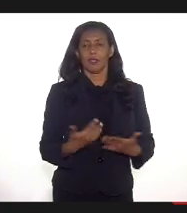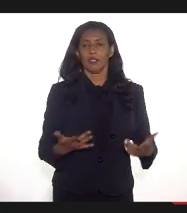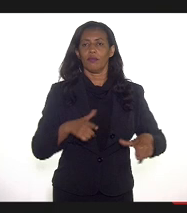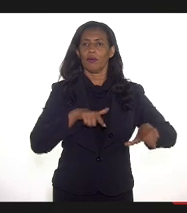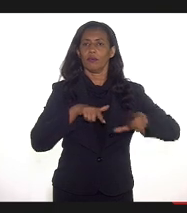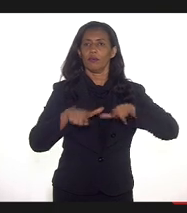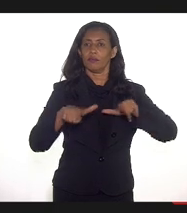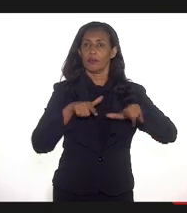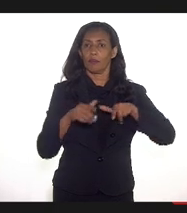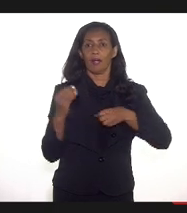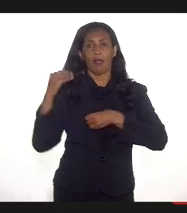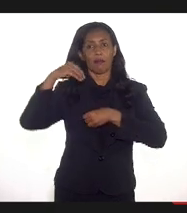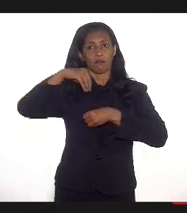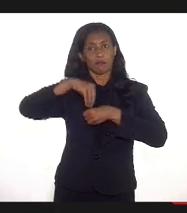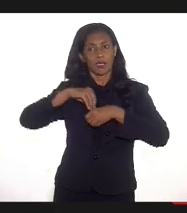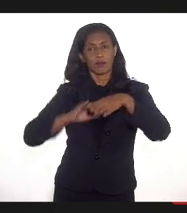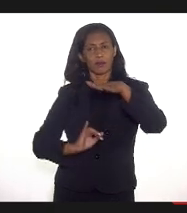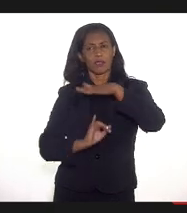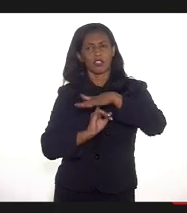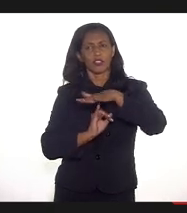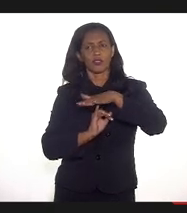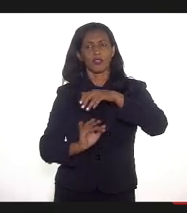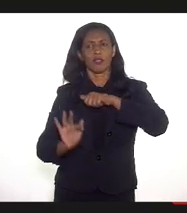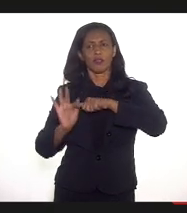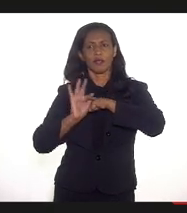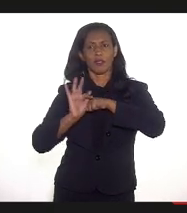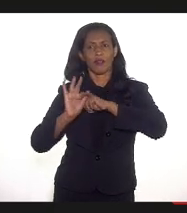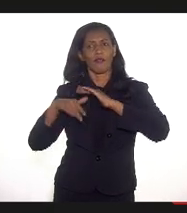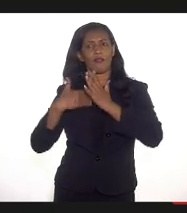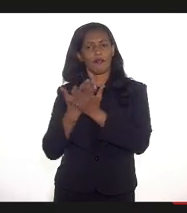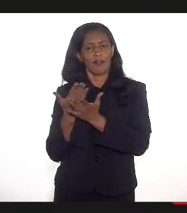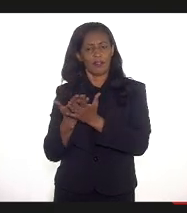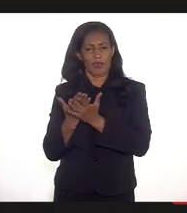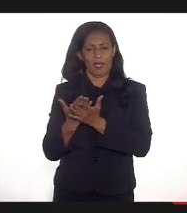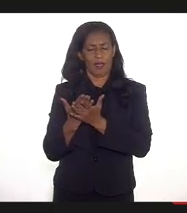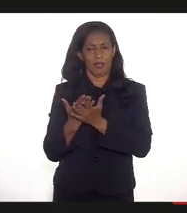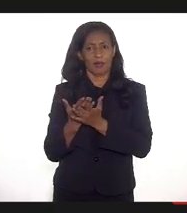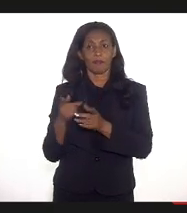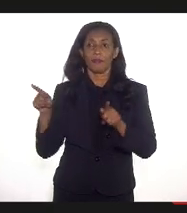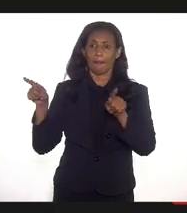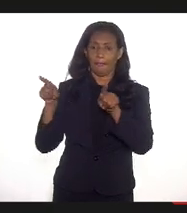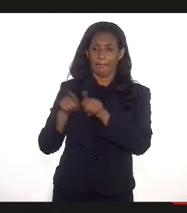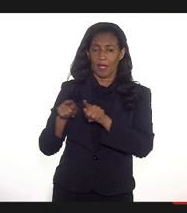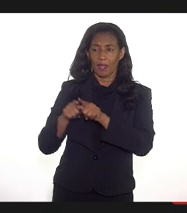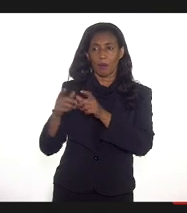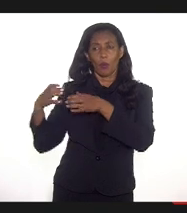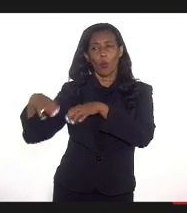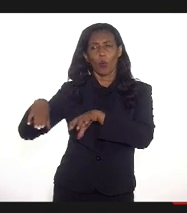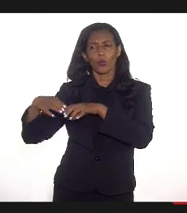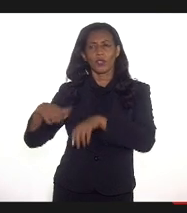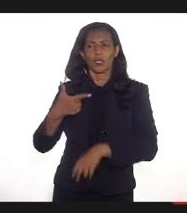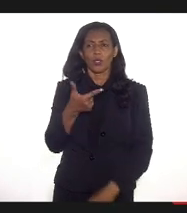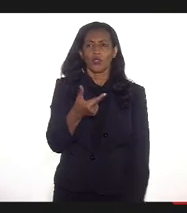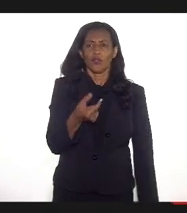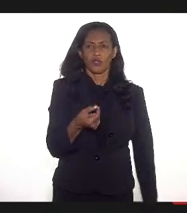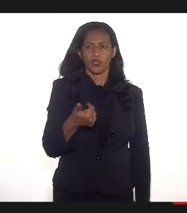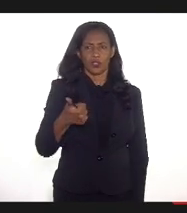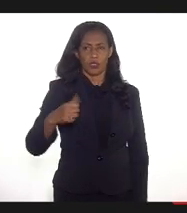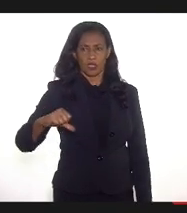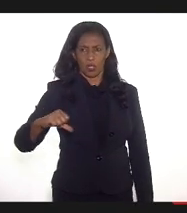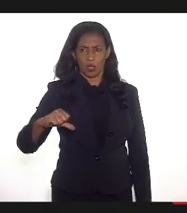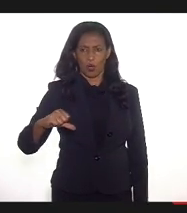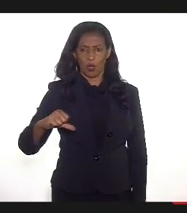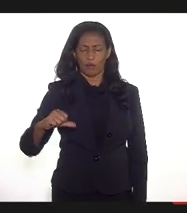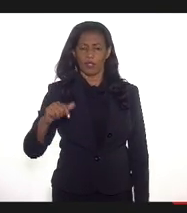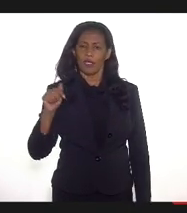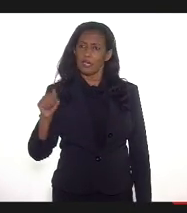trabalhar na FITEC. Ainda não conseguimos isso. Em relação aos efetivos, também aos concursados 2019, que não